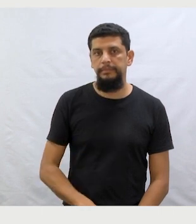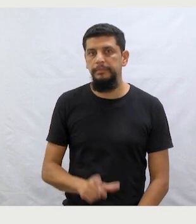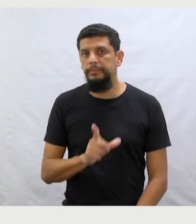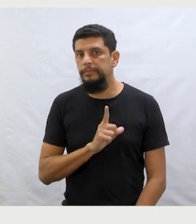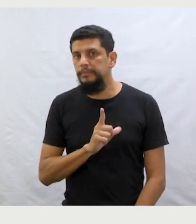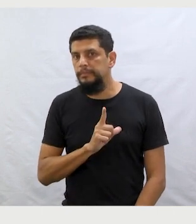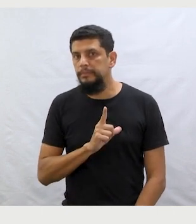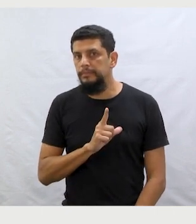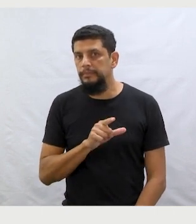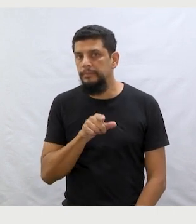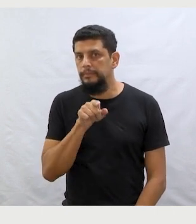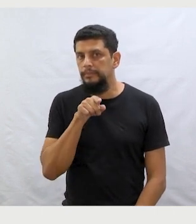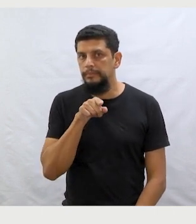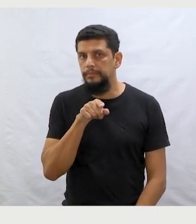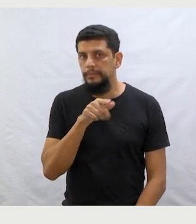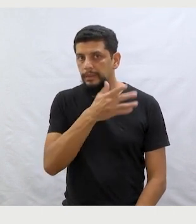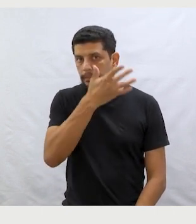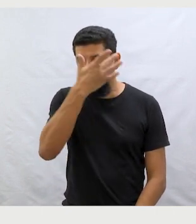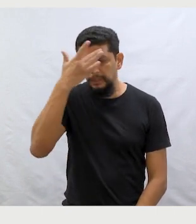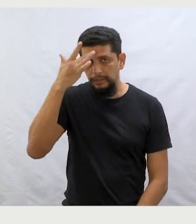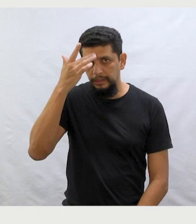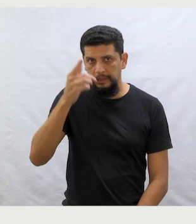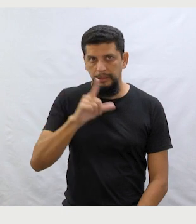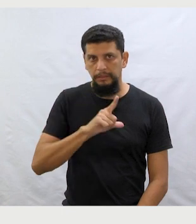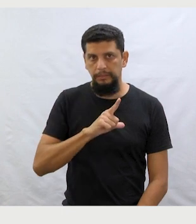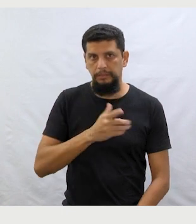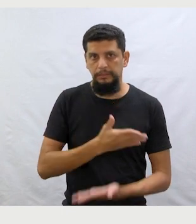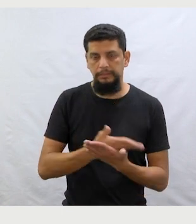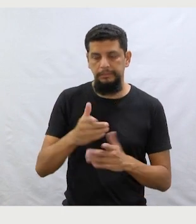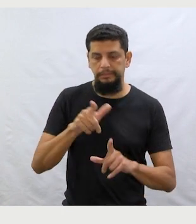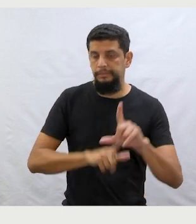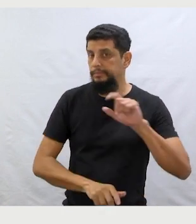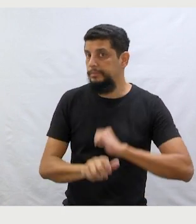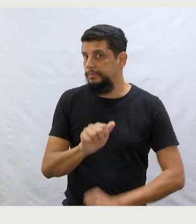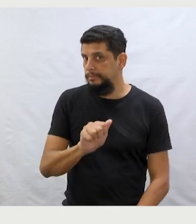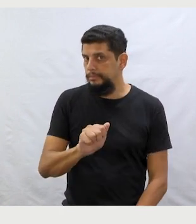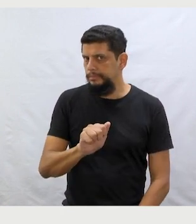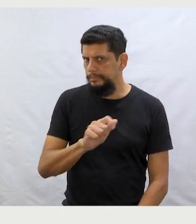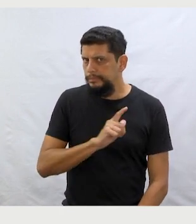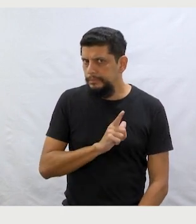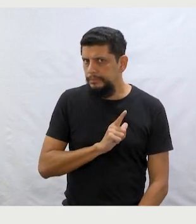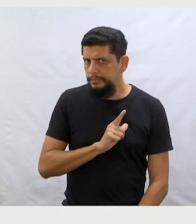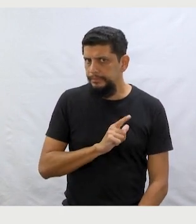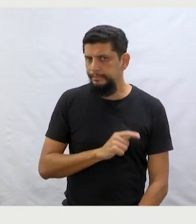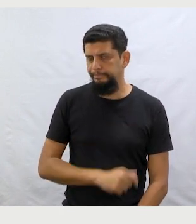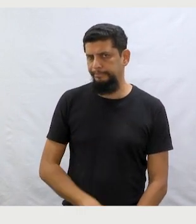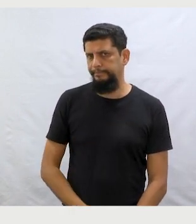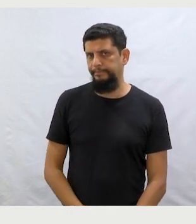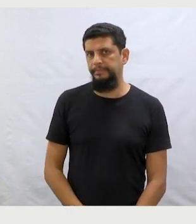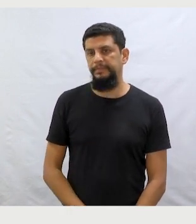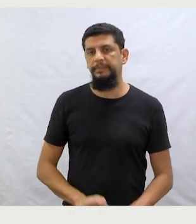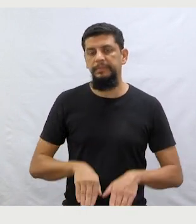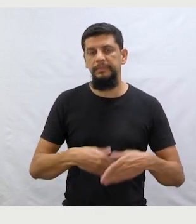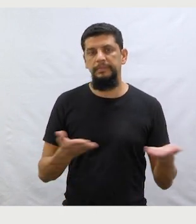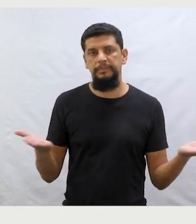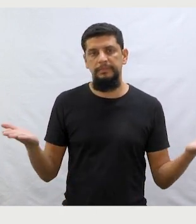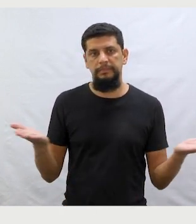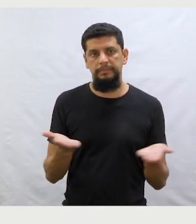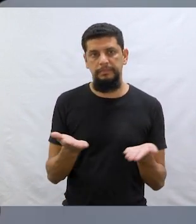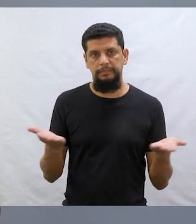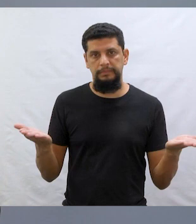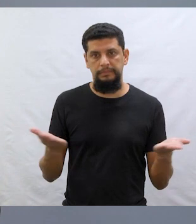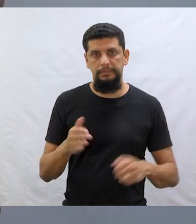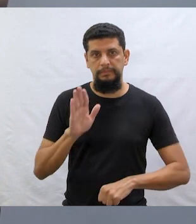Tem alguém aí que tem um nome com a letra A, que comece com a letra A? Muito bem. Então,